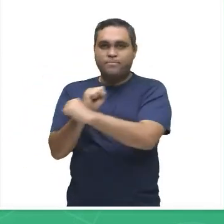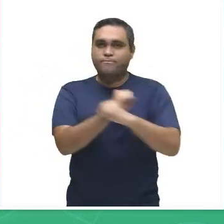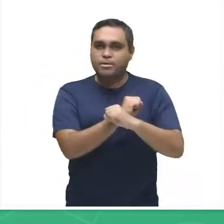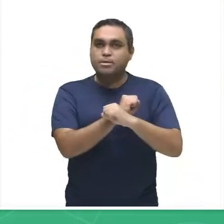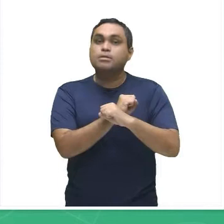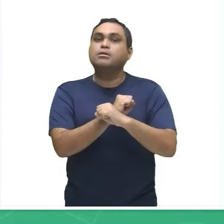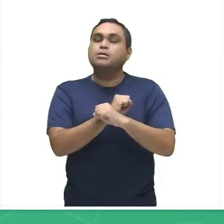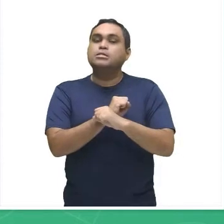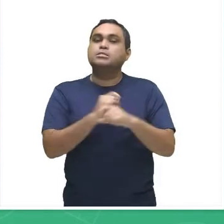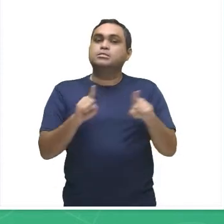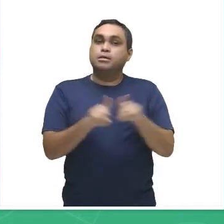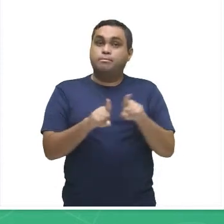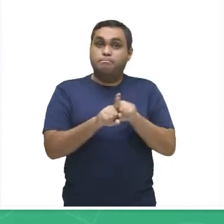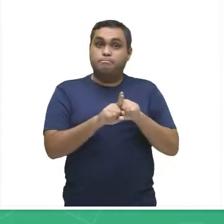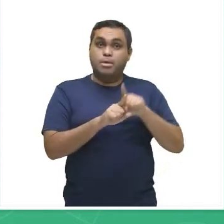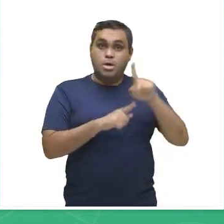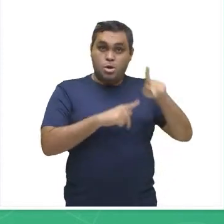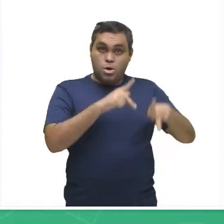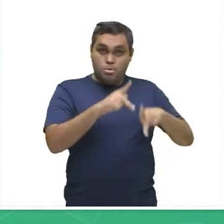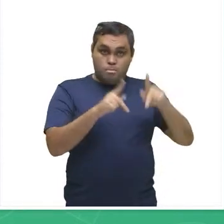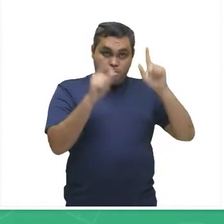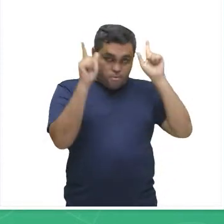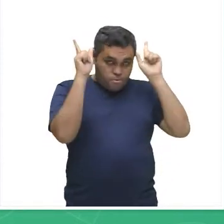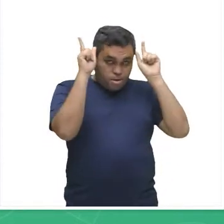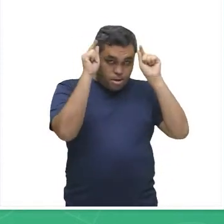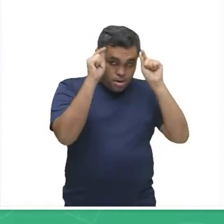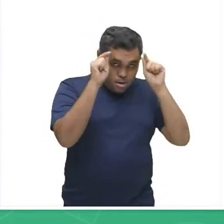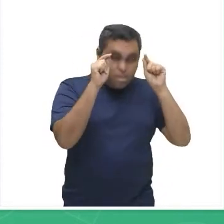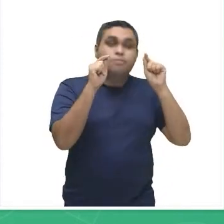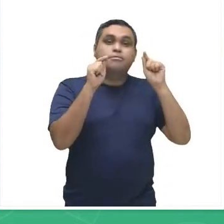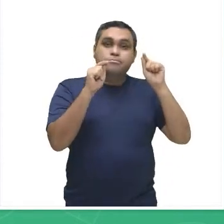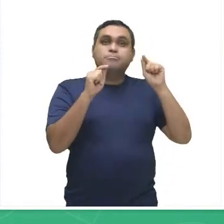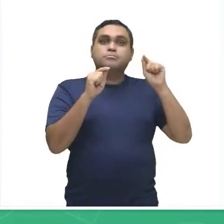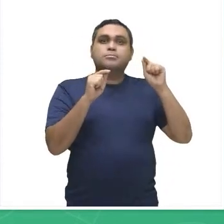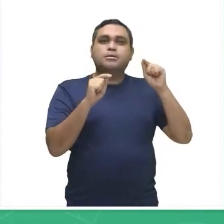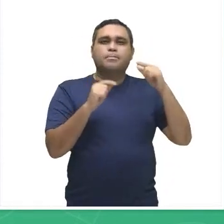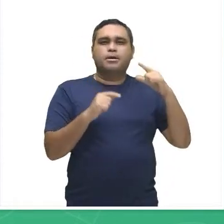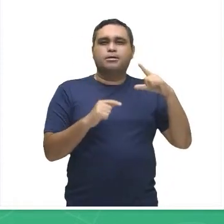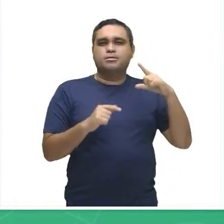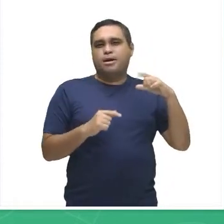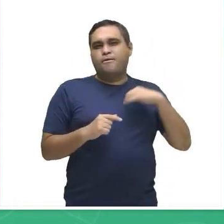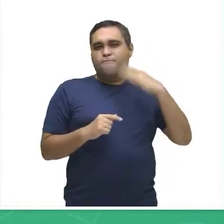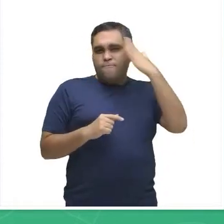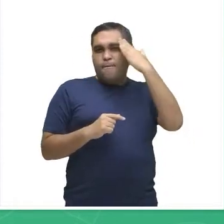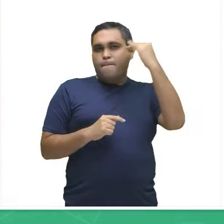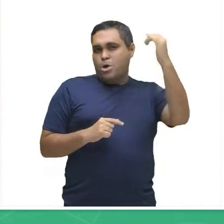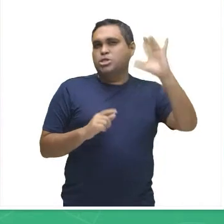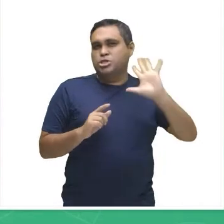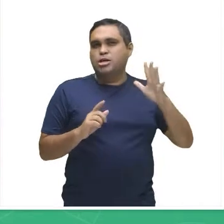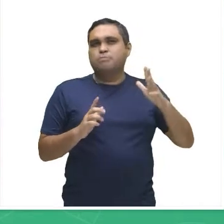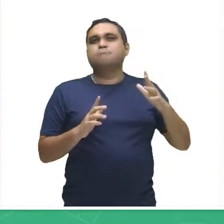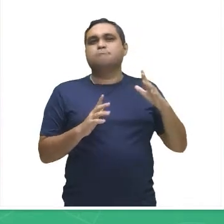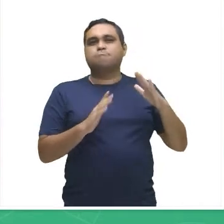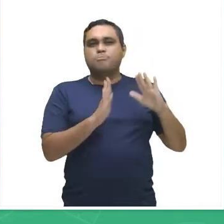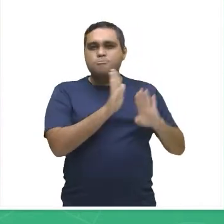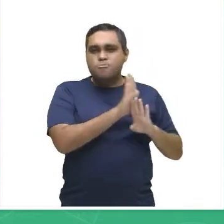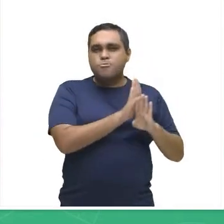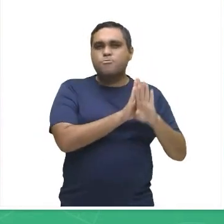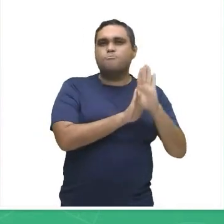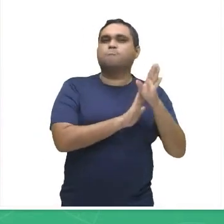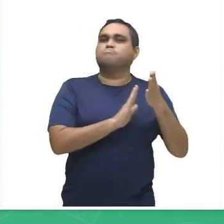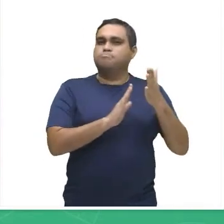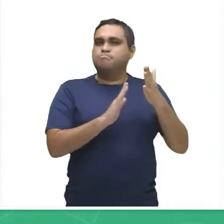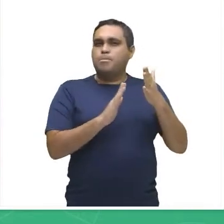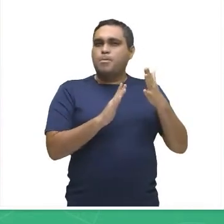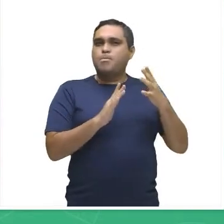pelo seu esplendor e riqueza. Então, os persas querem também dominar aquela região para